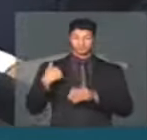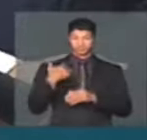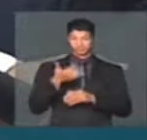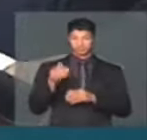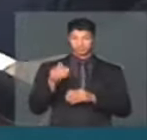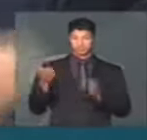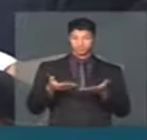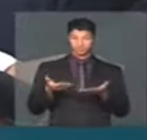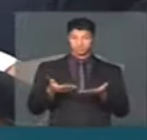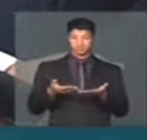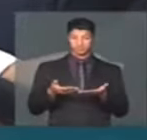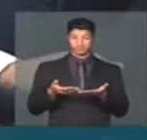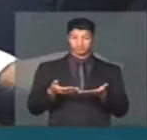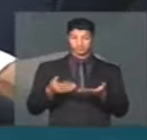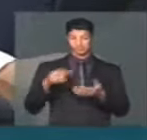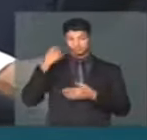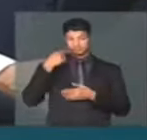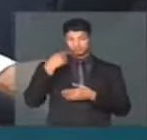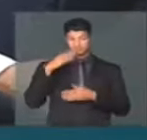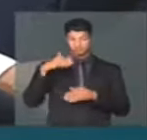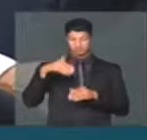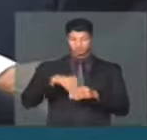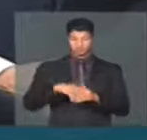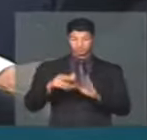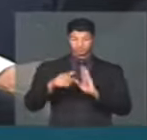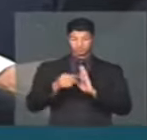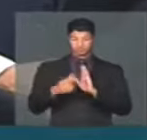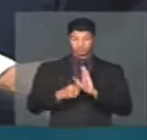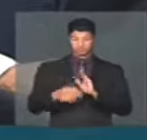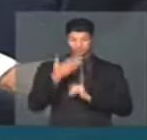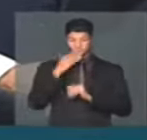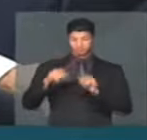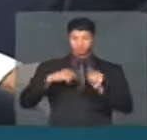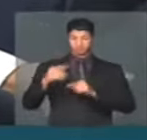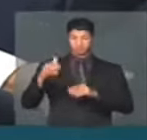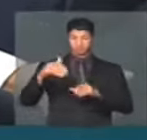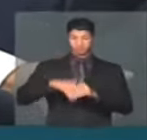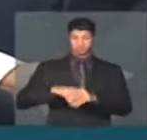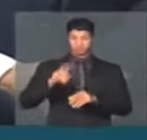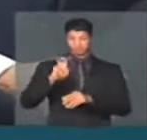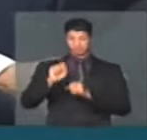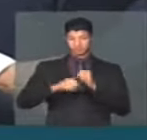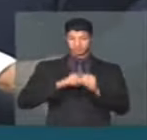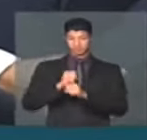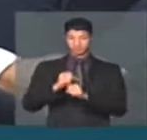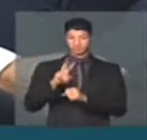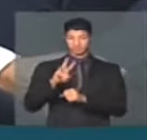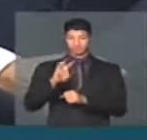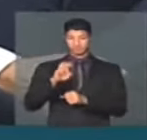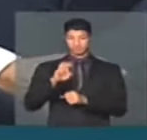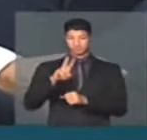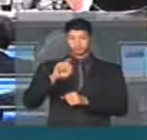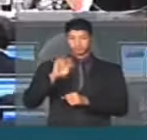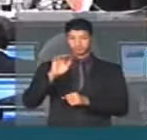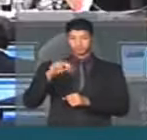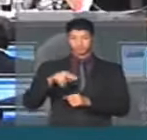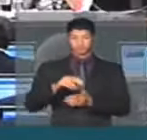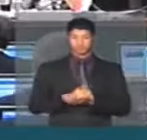consegui votar finalmente. PDT indica sim e quero dizer que vocês não estão sendo